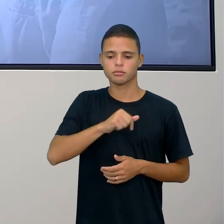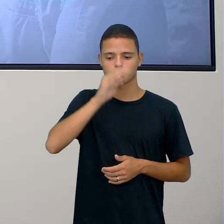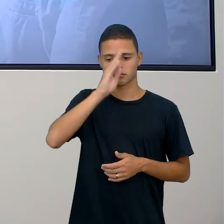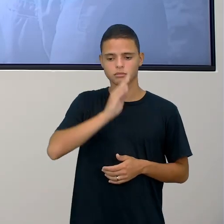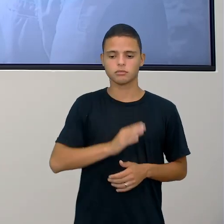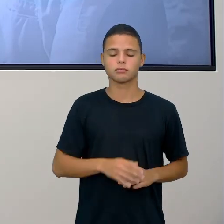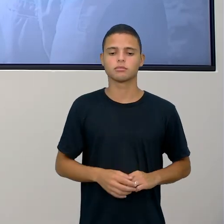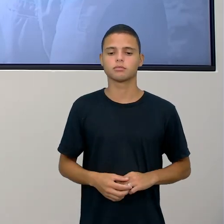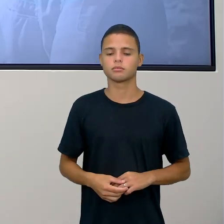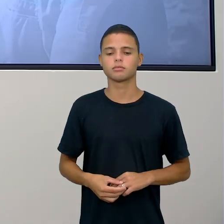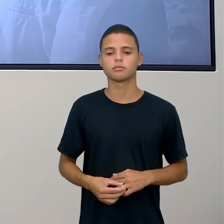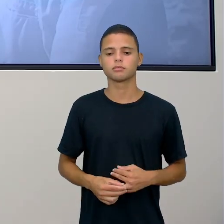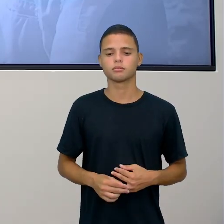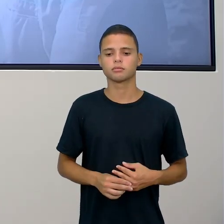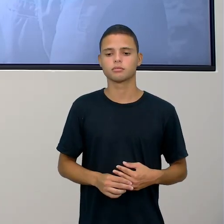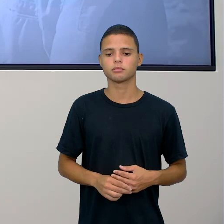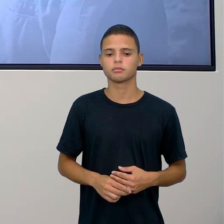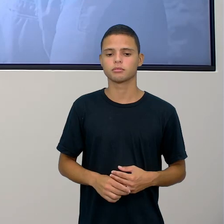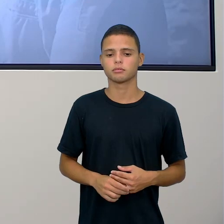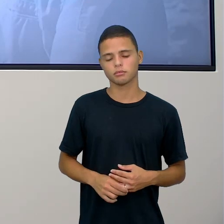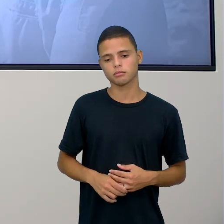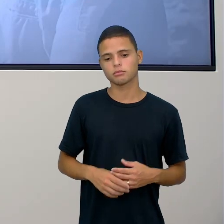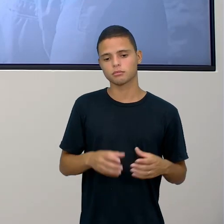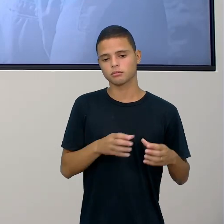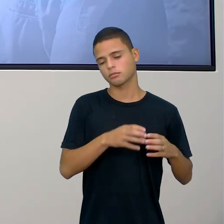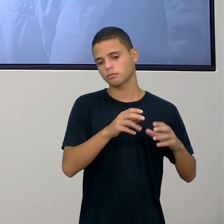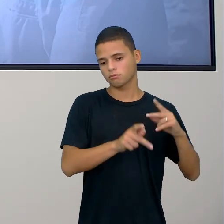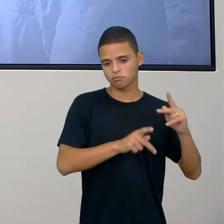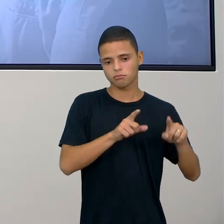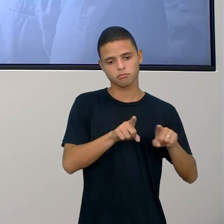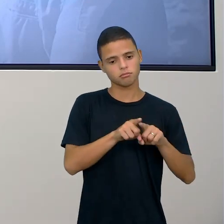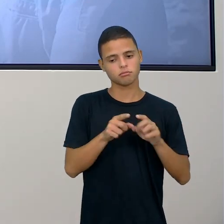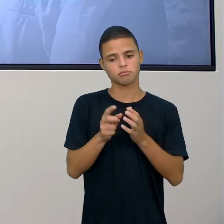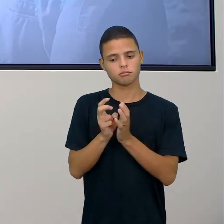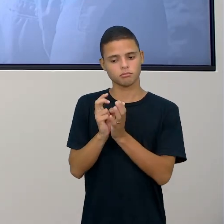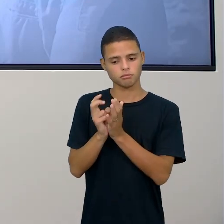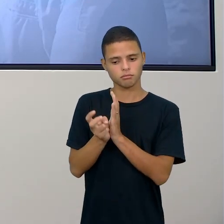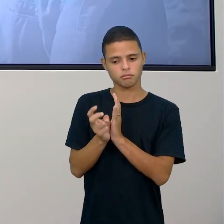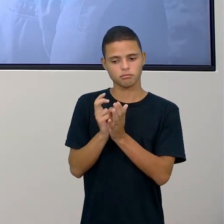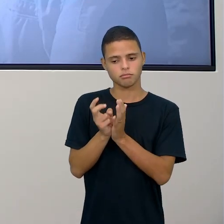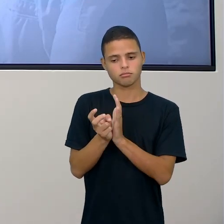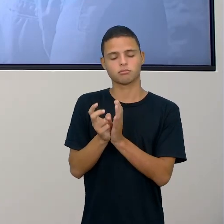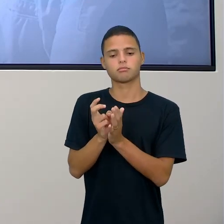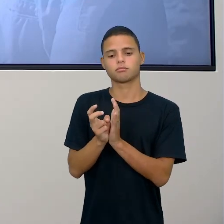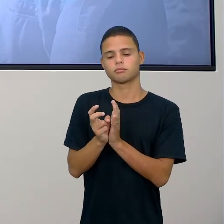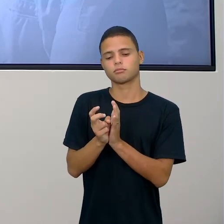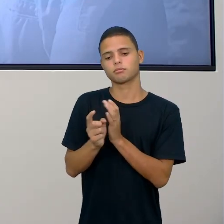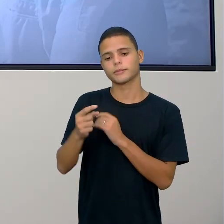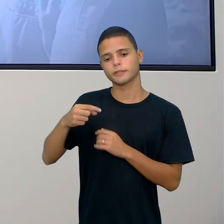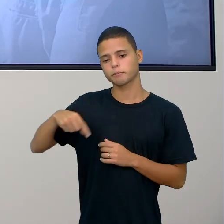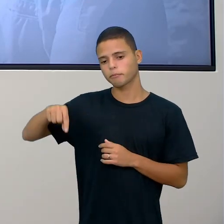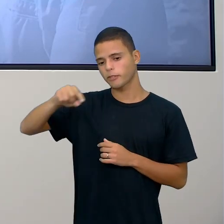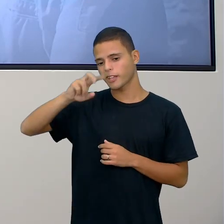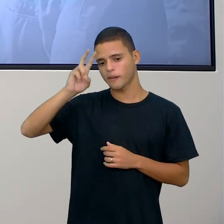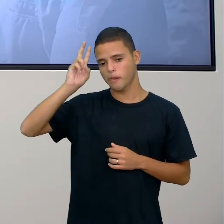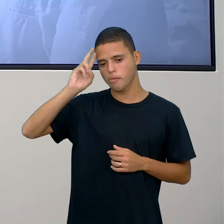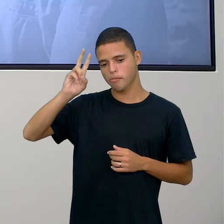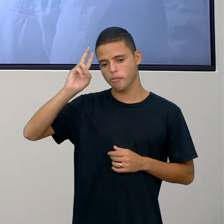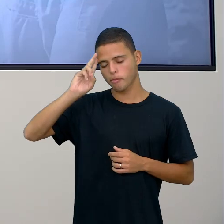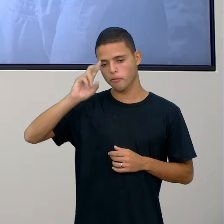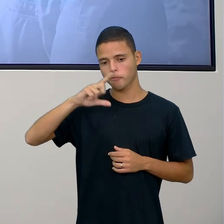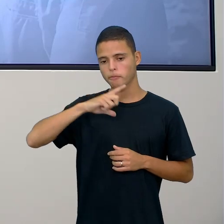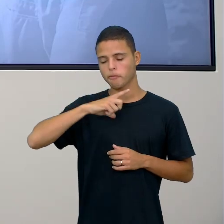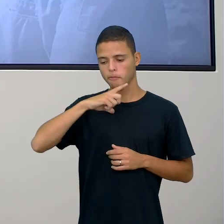continente, né? Que são as populações indígenas. E a nossa história, então, ela tem muito a